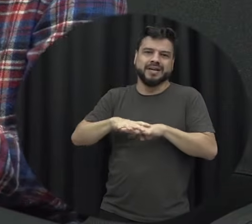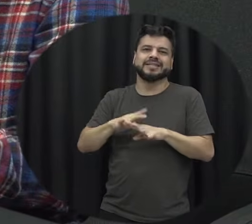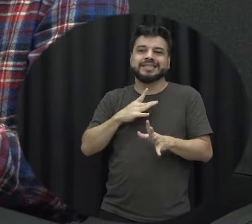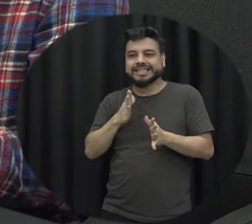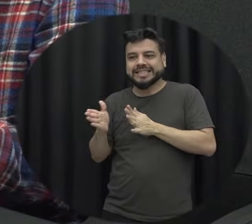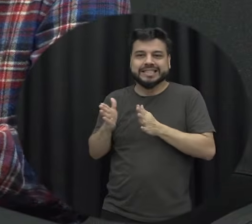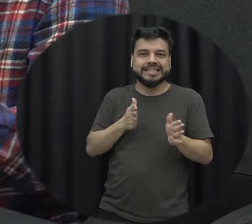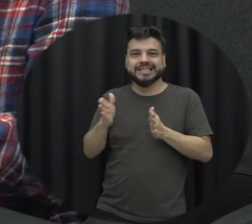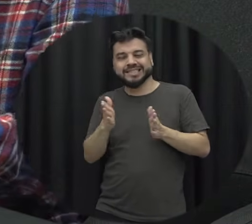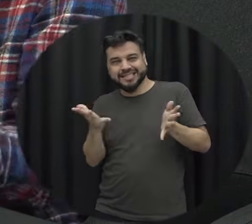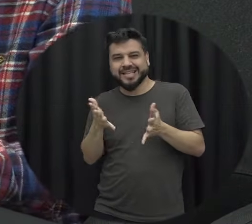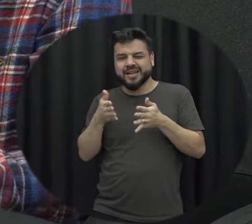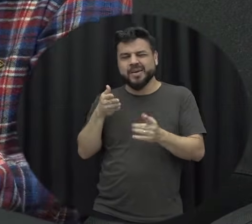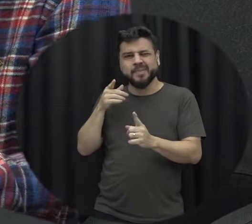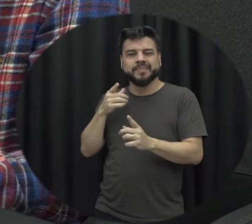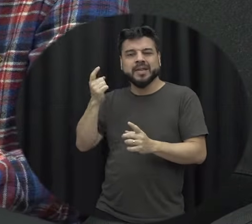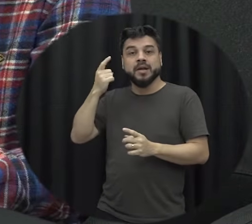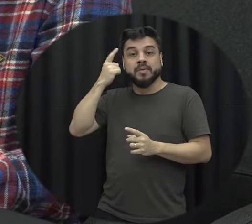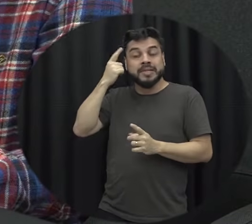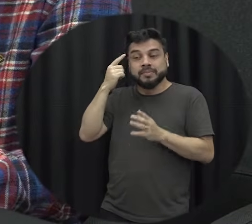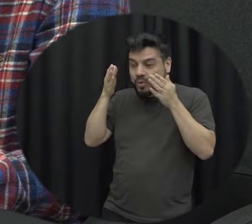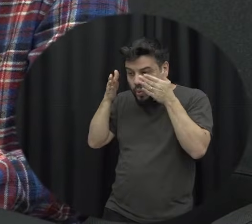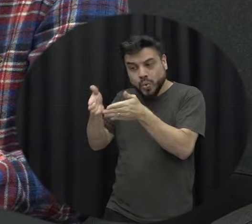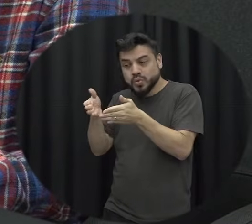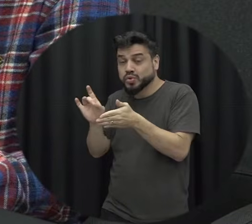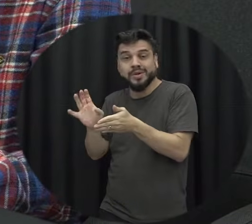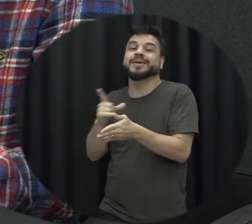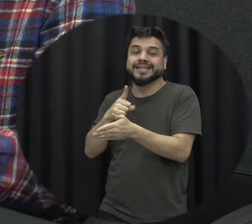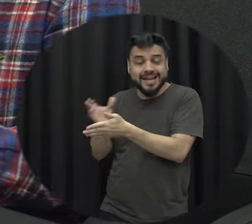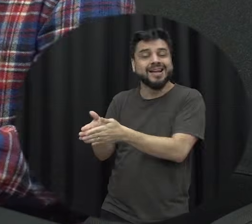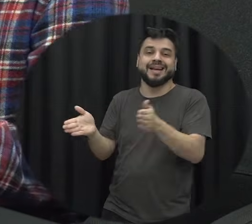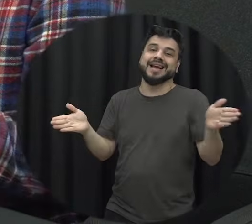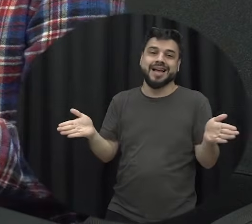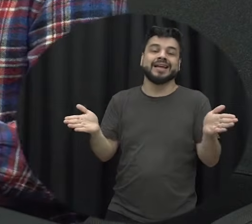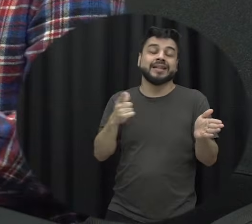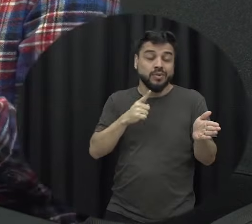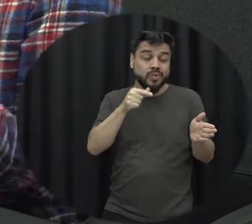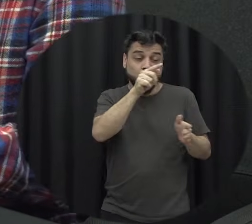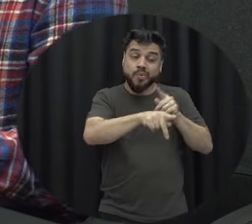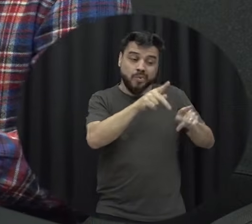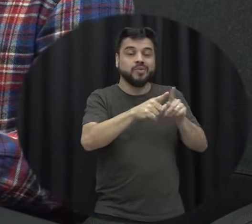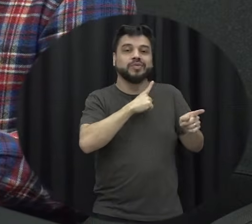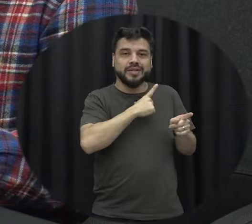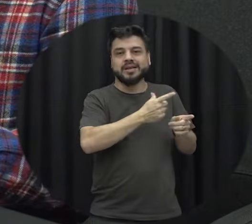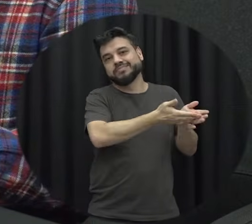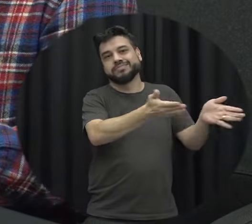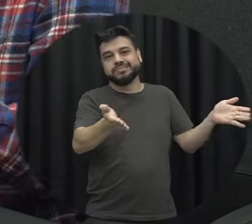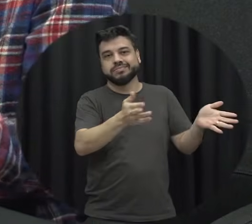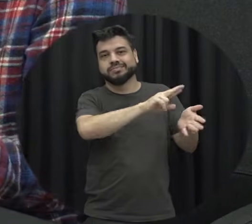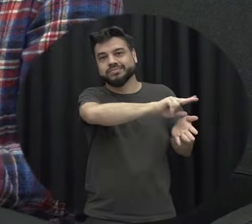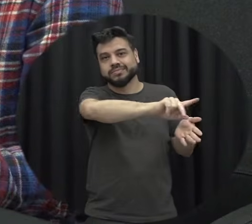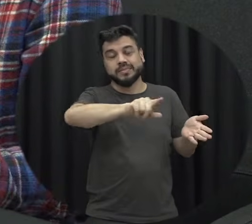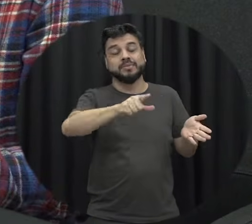a pergunta, né, enviese o nosso olhar sobre o conhecimento desses povos se a gente não se preocupar com